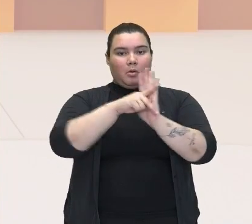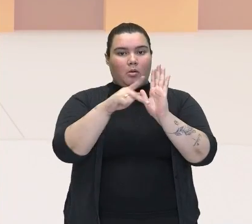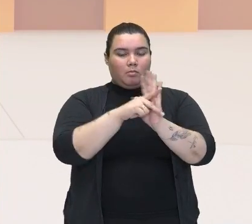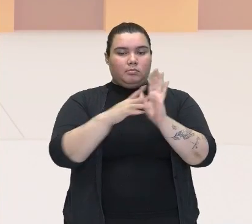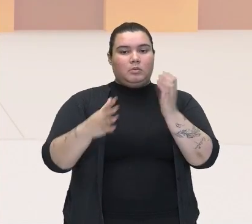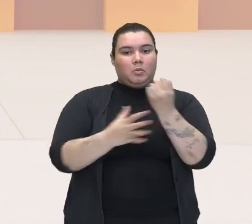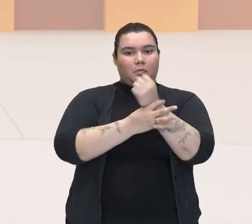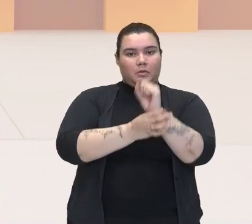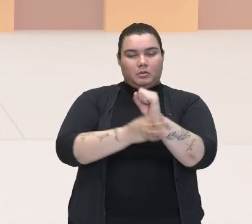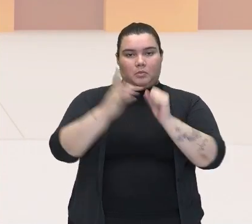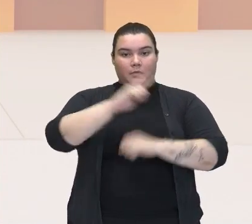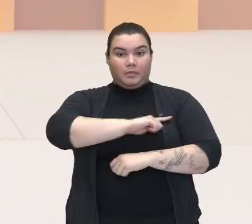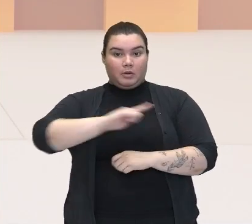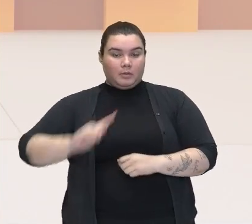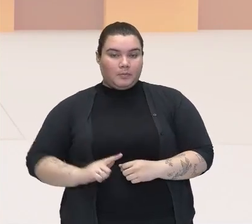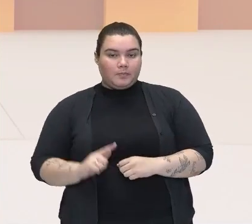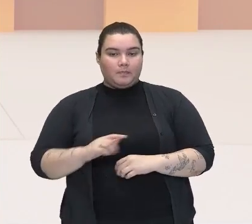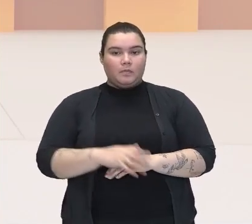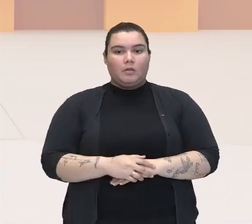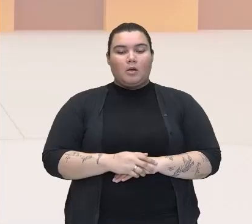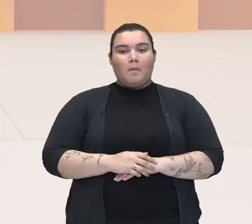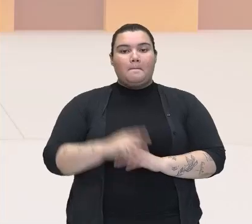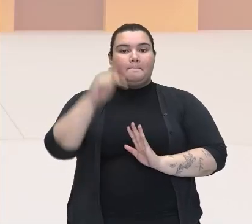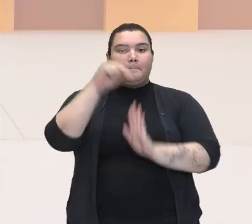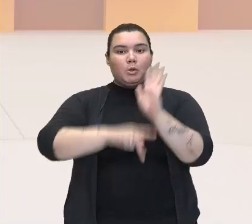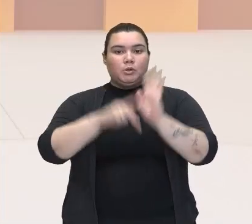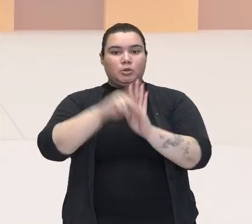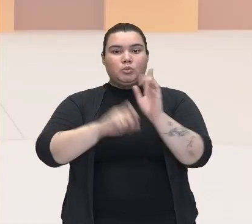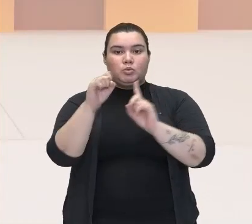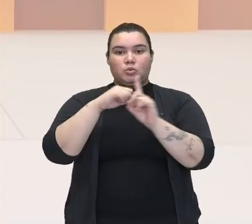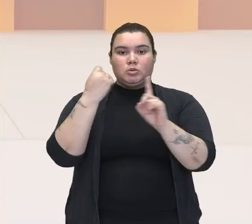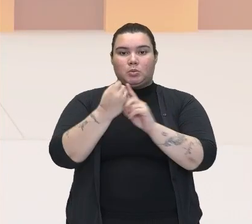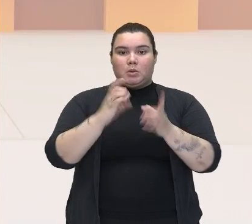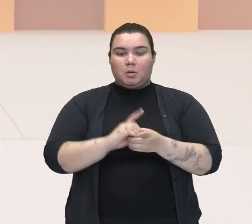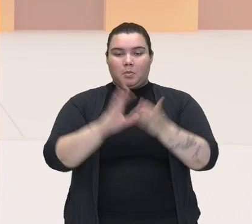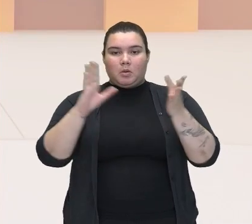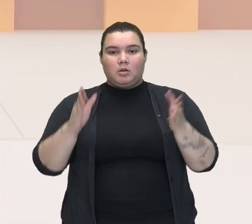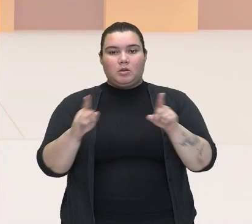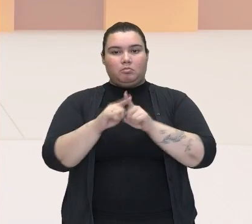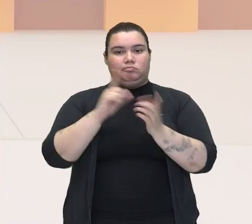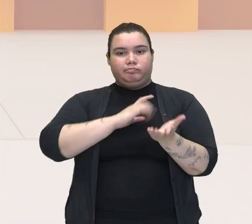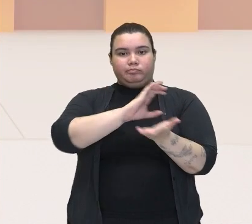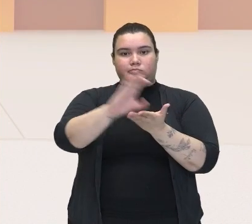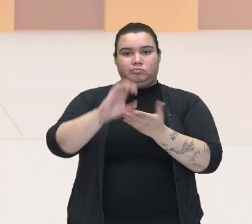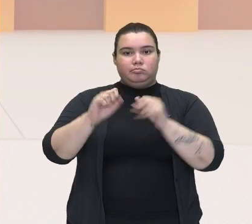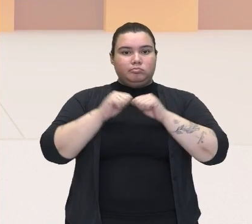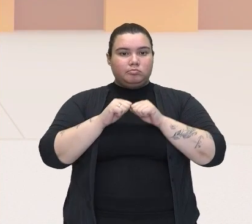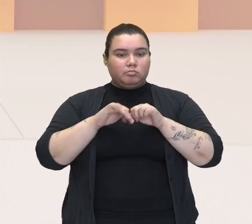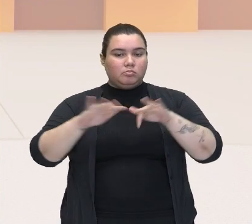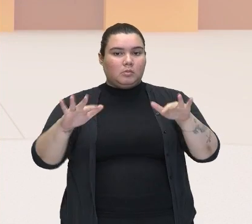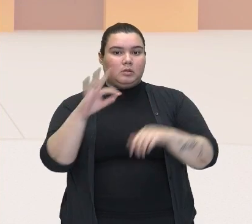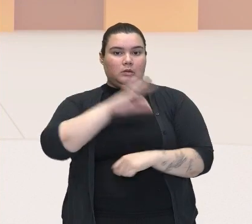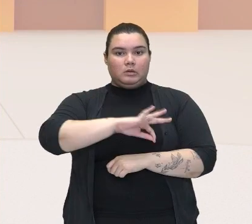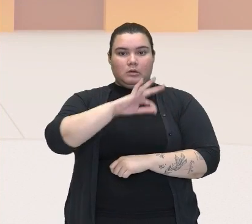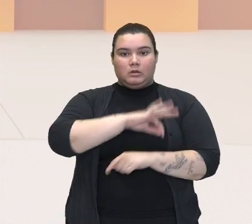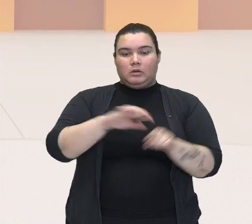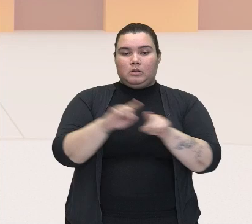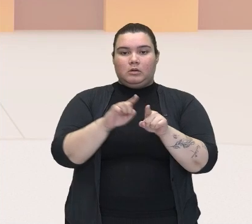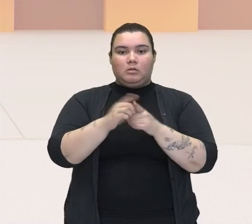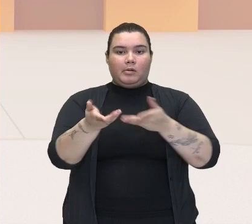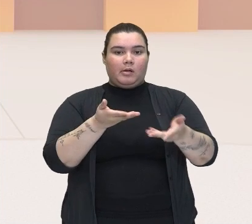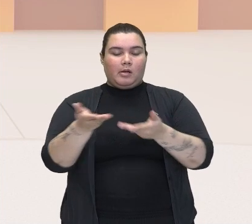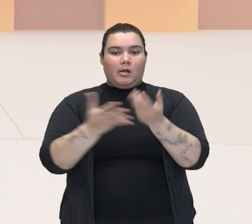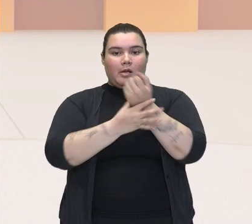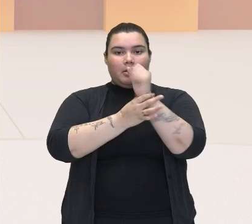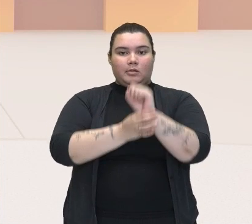Estado, na política, projeto social-democrática, investimento e distribuição de renda a serviço